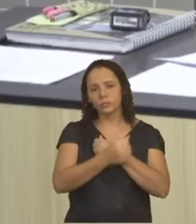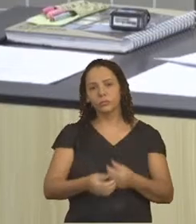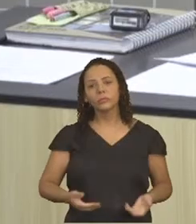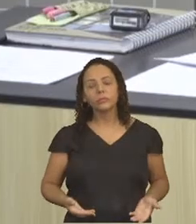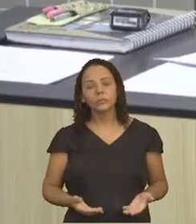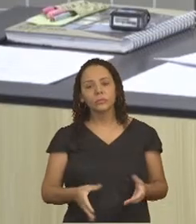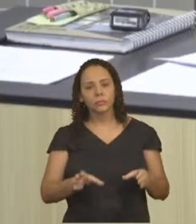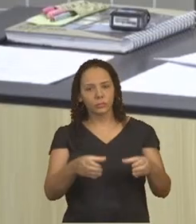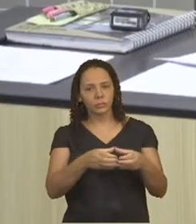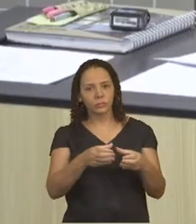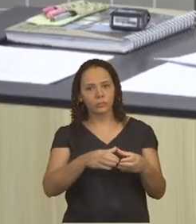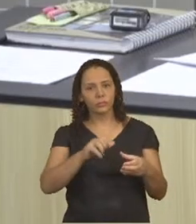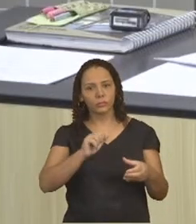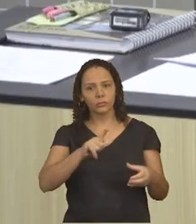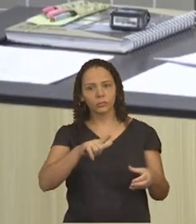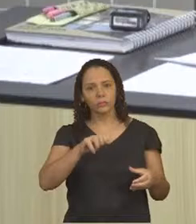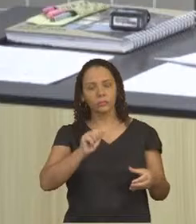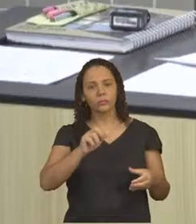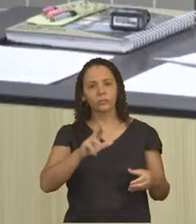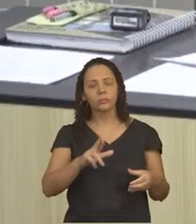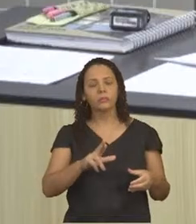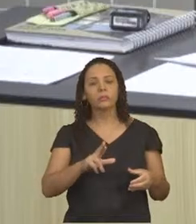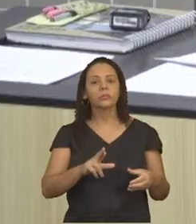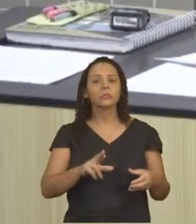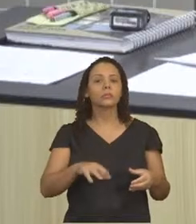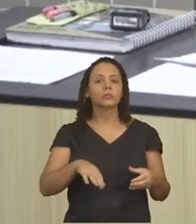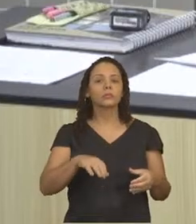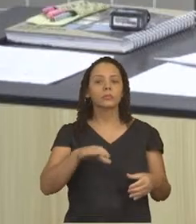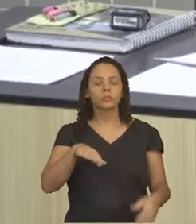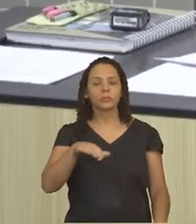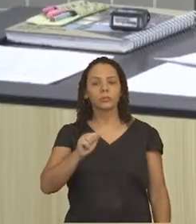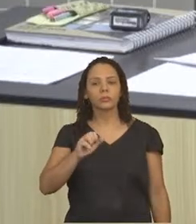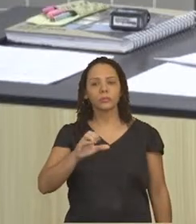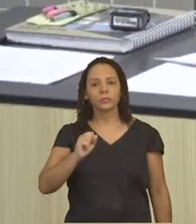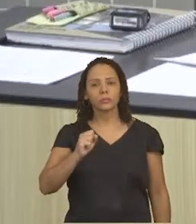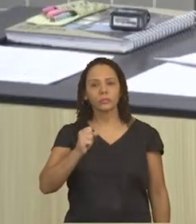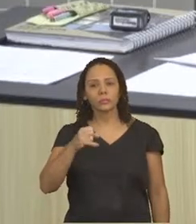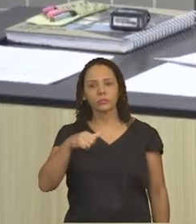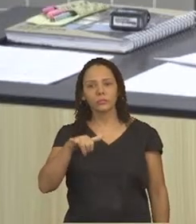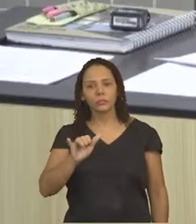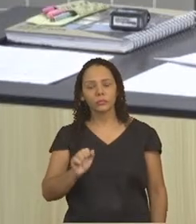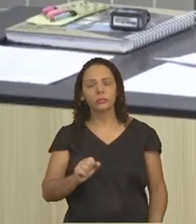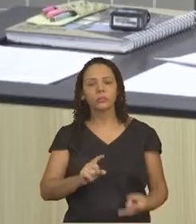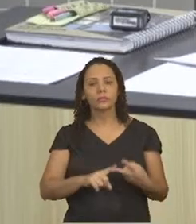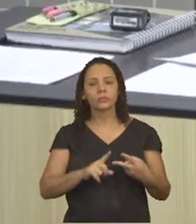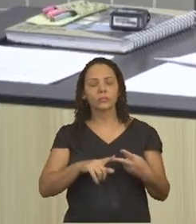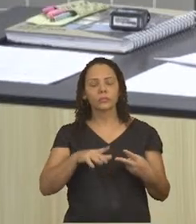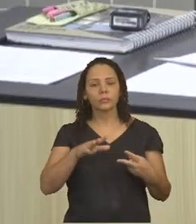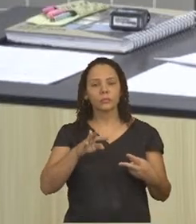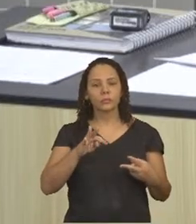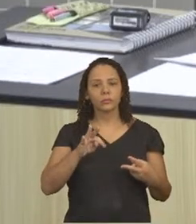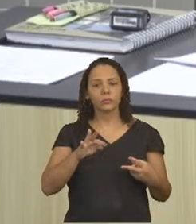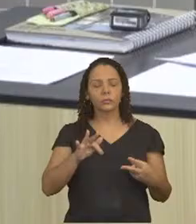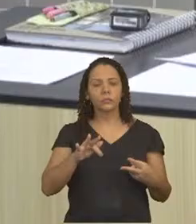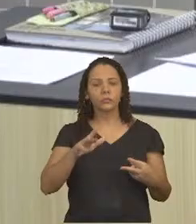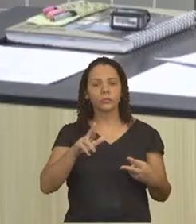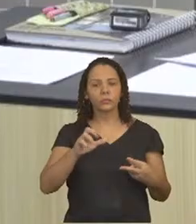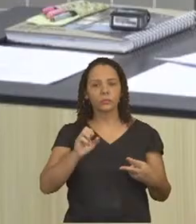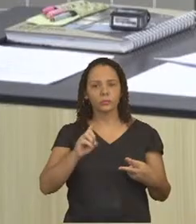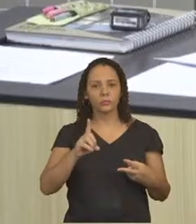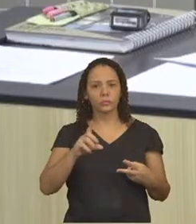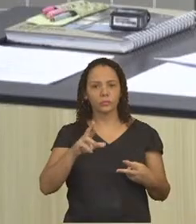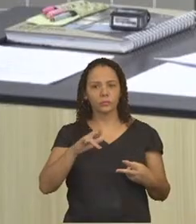Frederico Ozanam, Lar das Acácias, que foi com a Cris que nós começamos toda essa história, e também o Lar Amor e